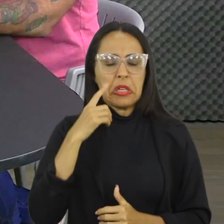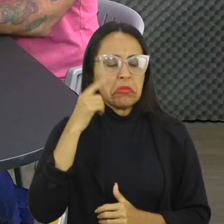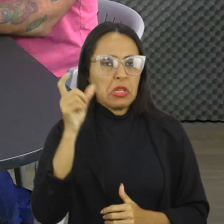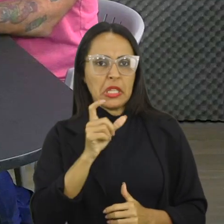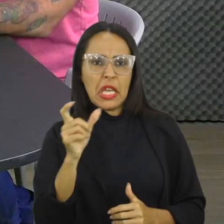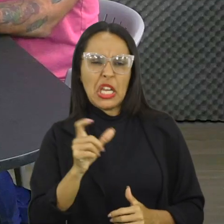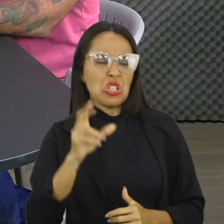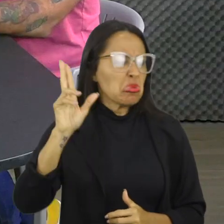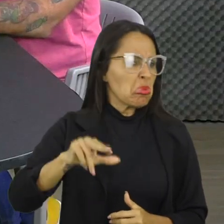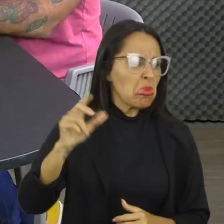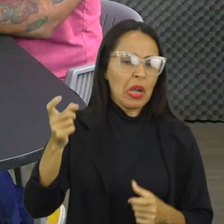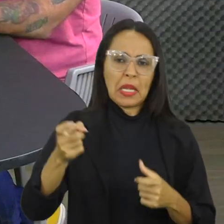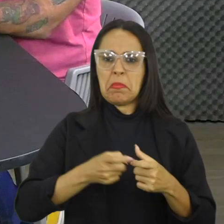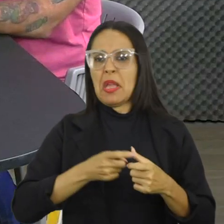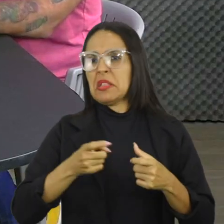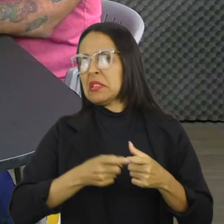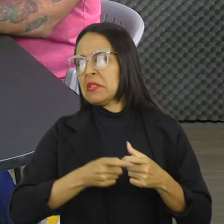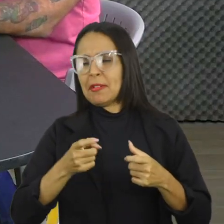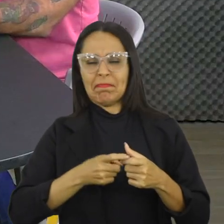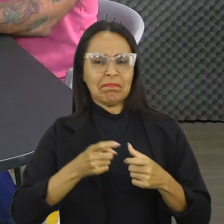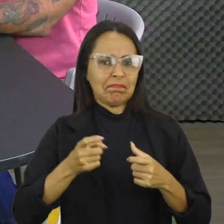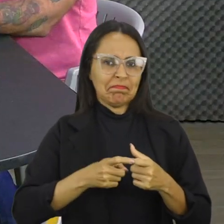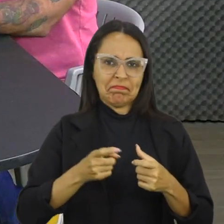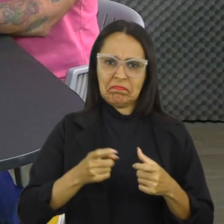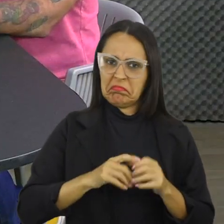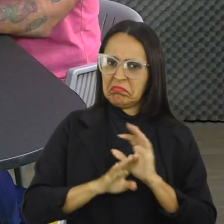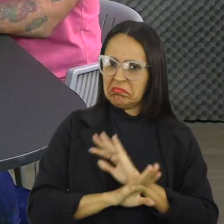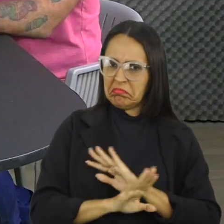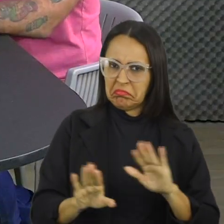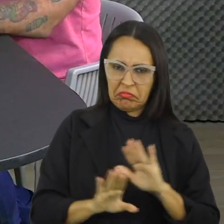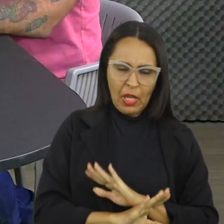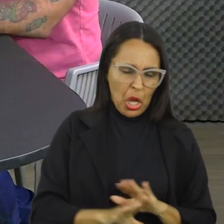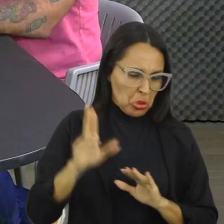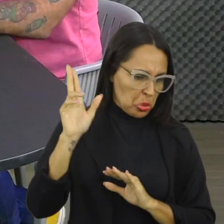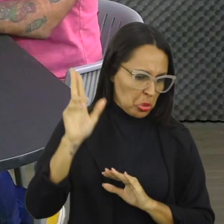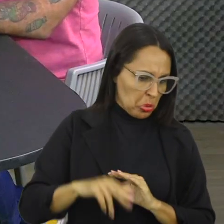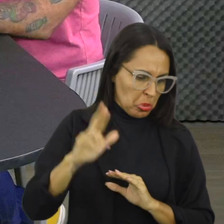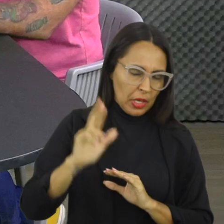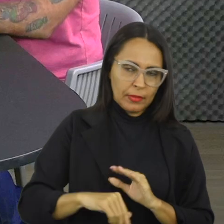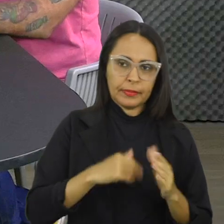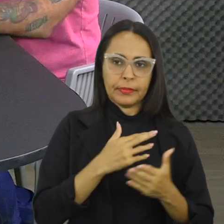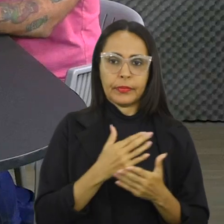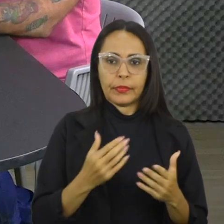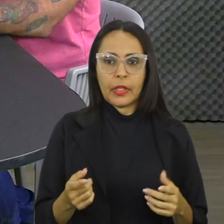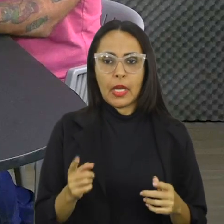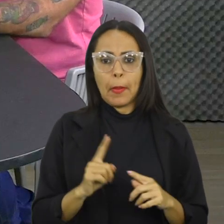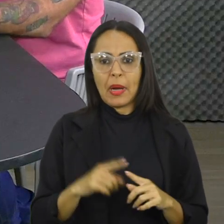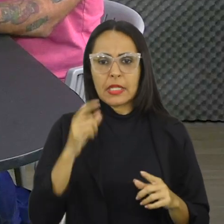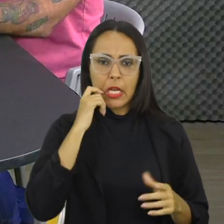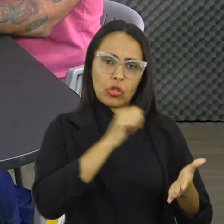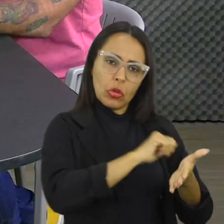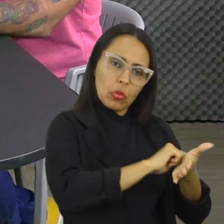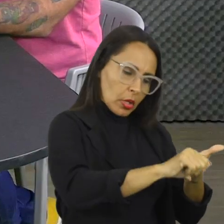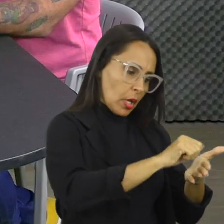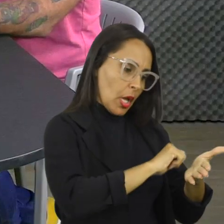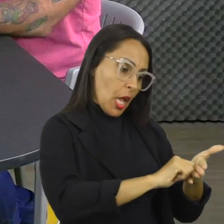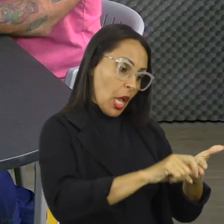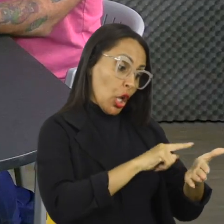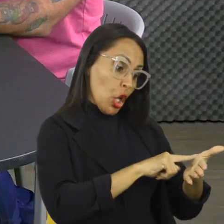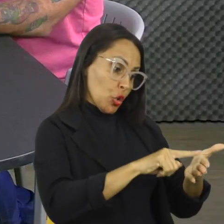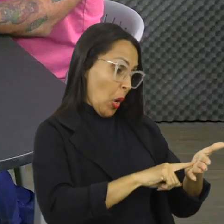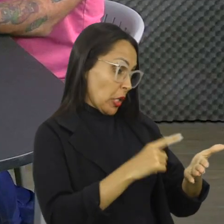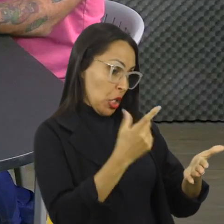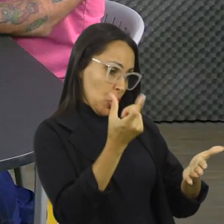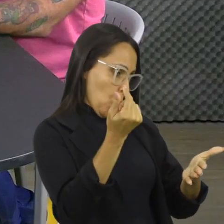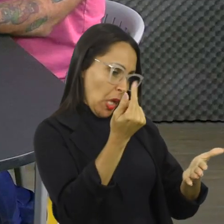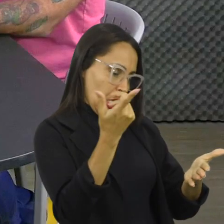interesse em medicina. Eu acho que é uma coisa que nasce o interesse ali. Nunca tive interesse em ser médico, mas era arriscando mesmo, dizendo, isso aqui não dá dinheiro,